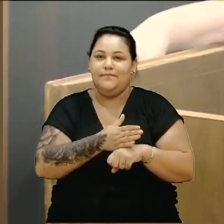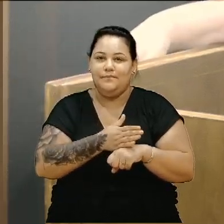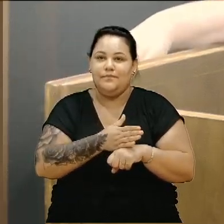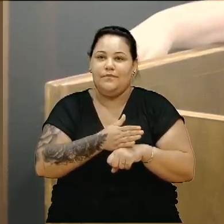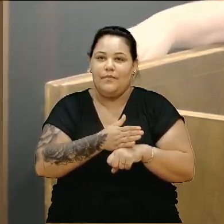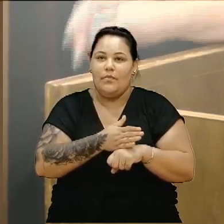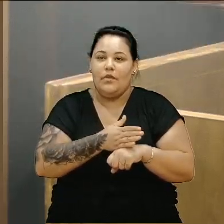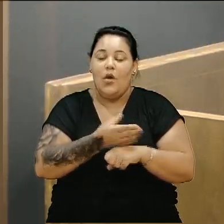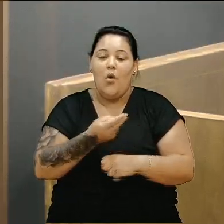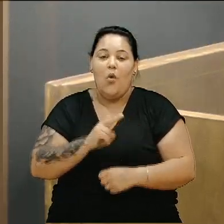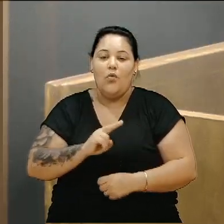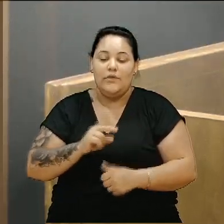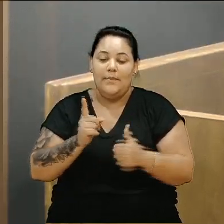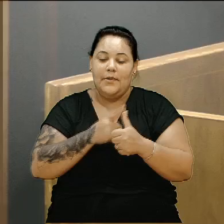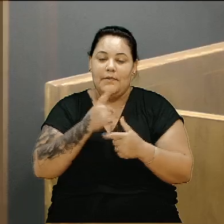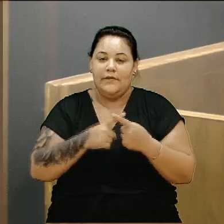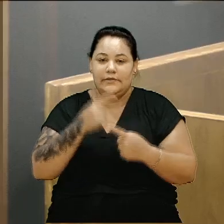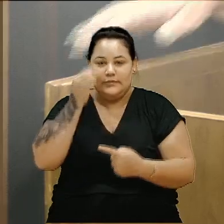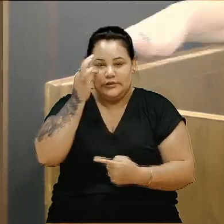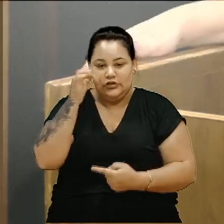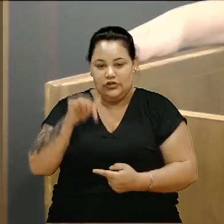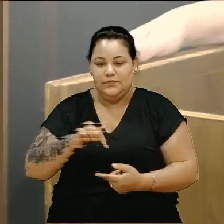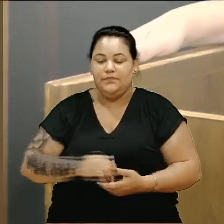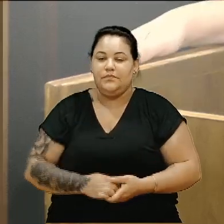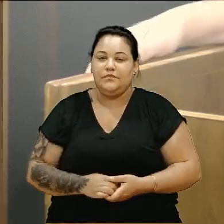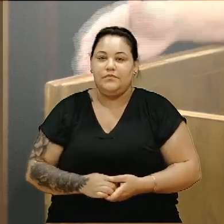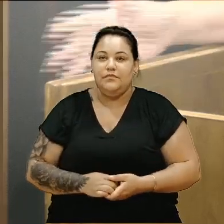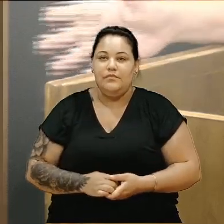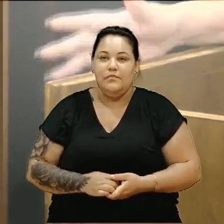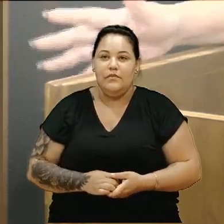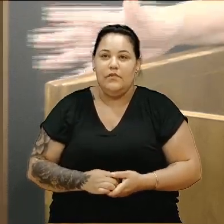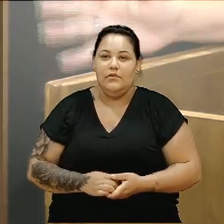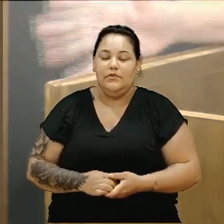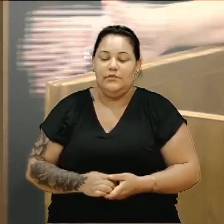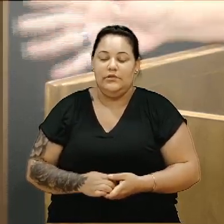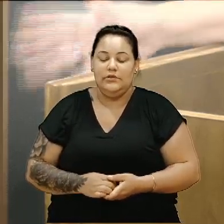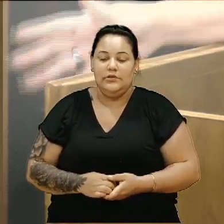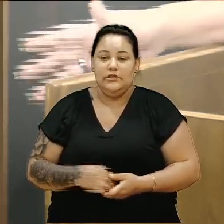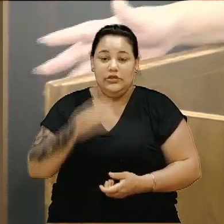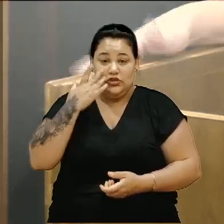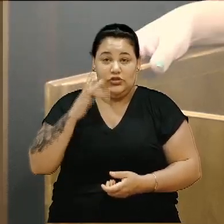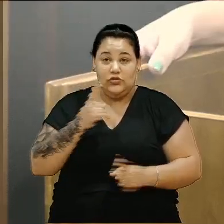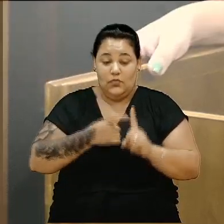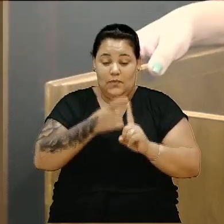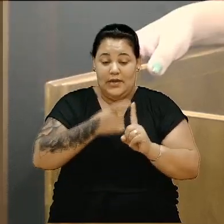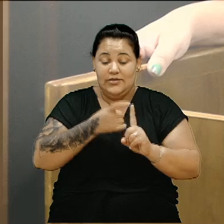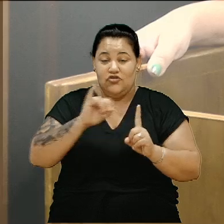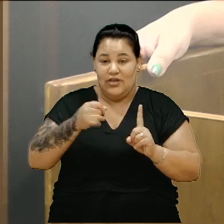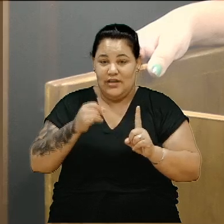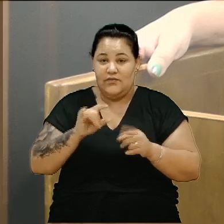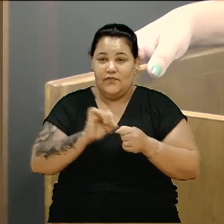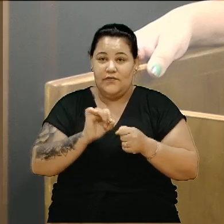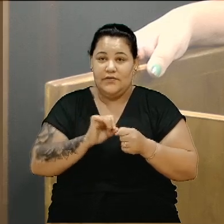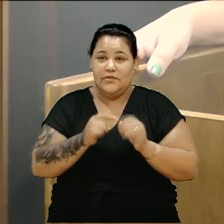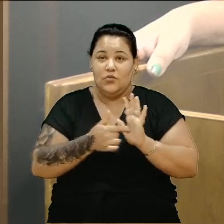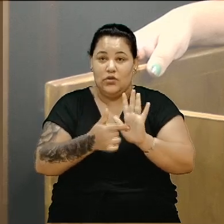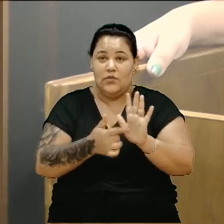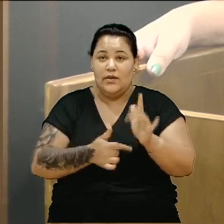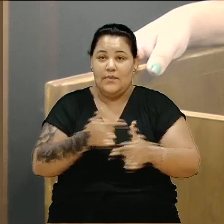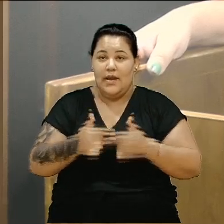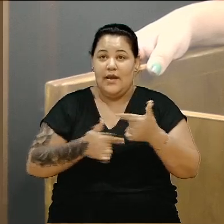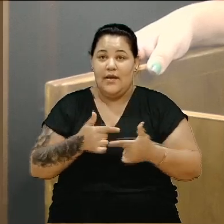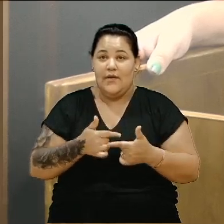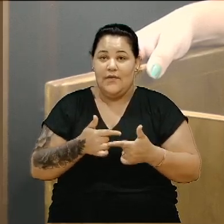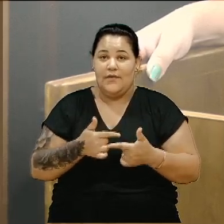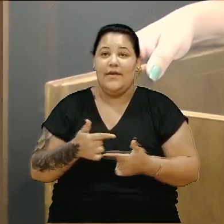pela primeira vez aqui. E nesses dias do mês de janeiro, que eu vou fazer o balanço do mês de janeiro, eu